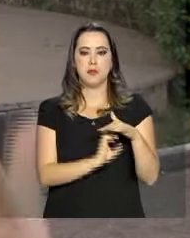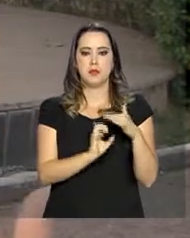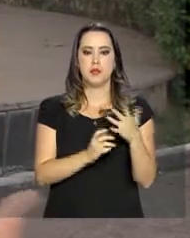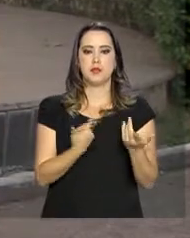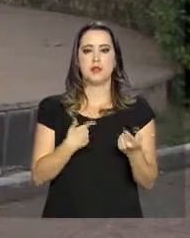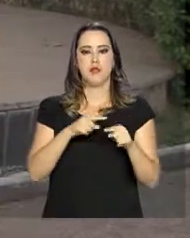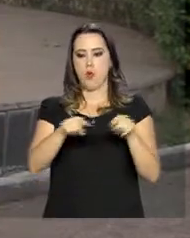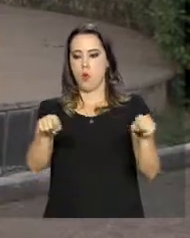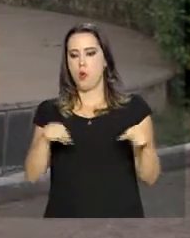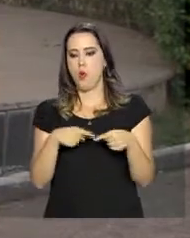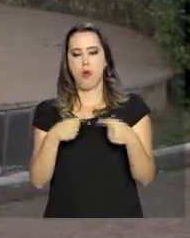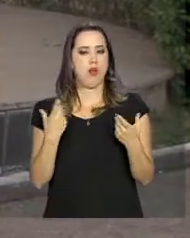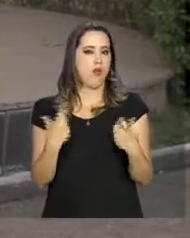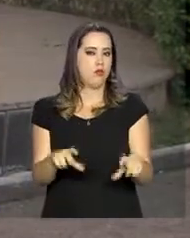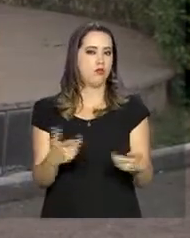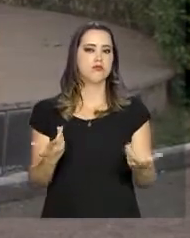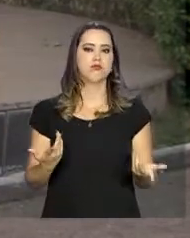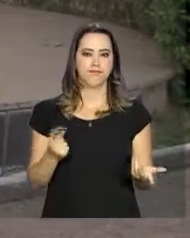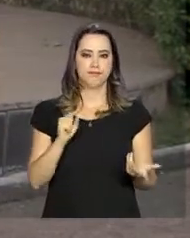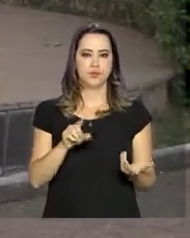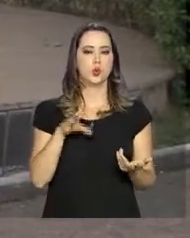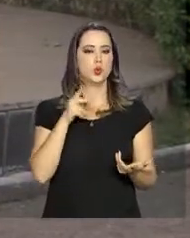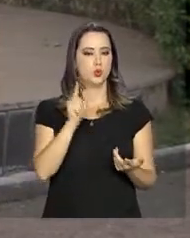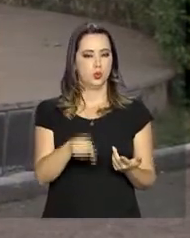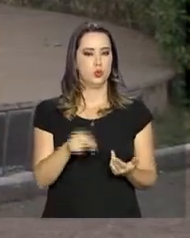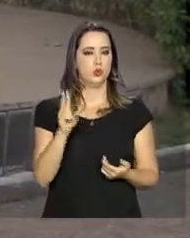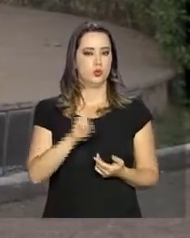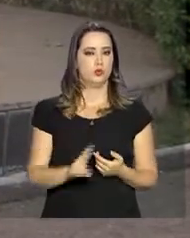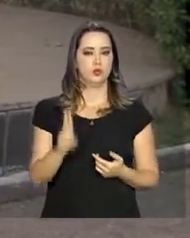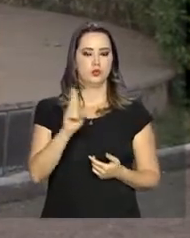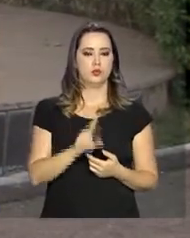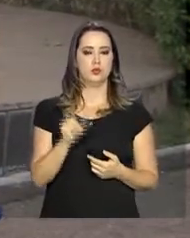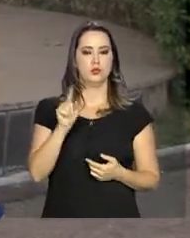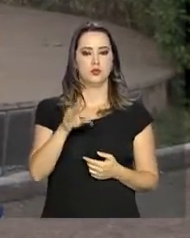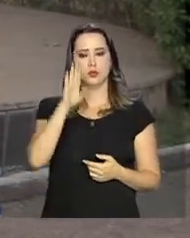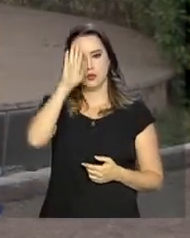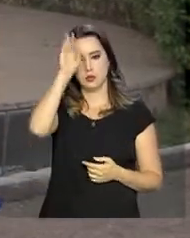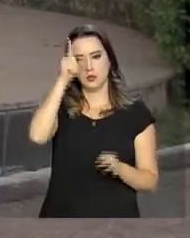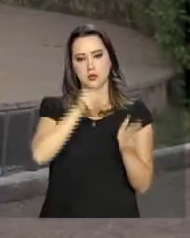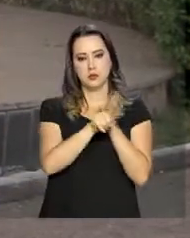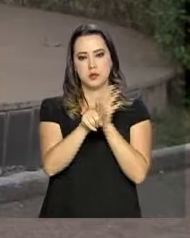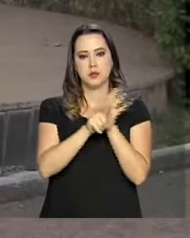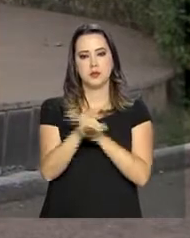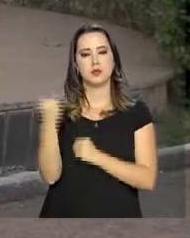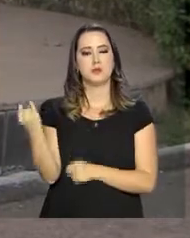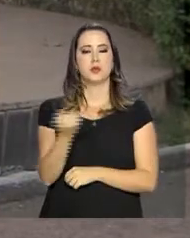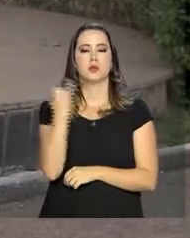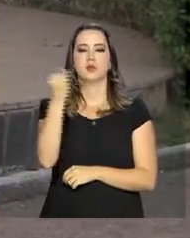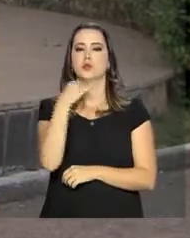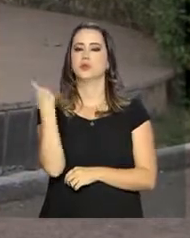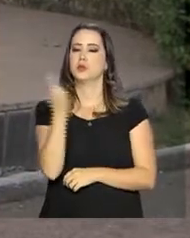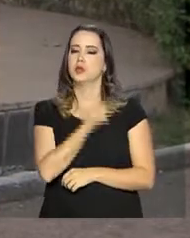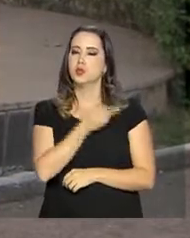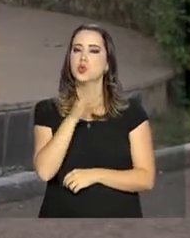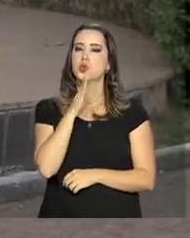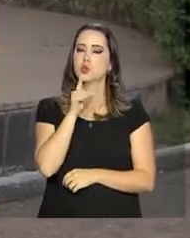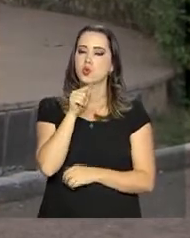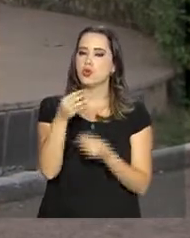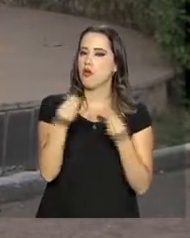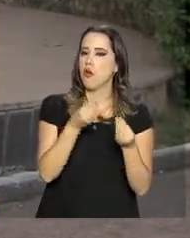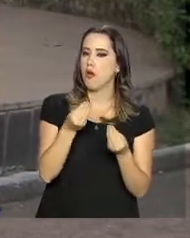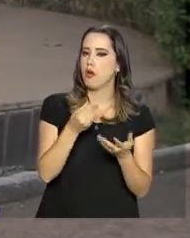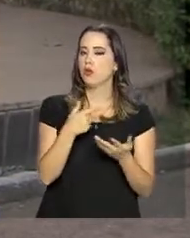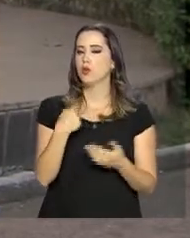um salão em determinada região. Então, tudo isso é utilizado, é a principal pesquisa, ela é fundamental para a gente conhecer quem somos,